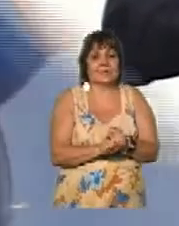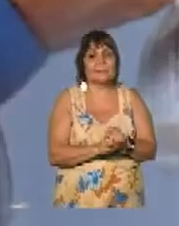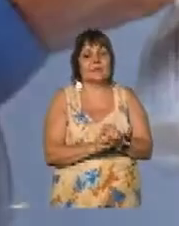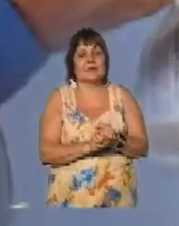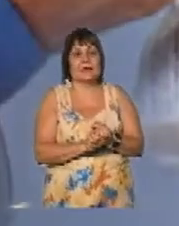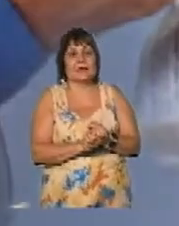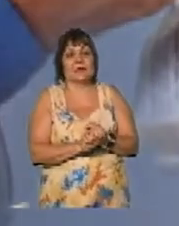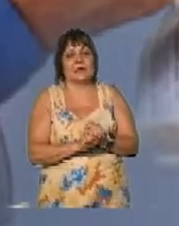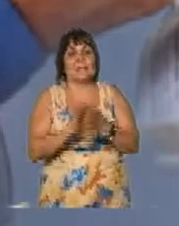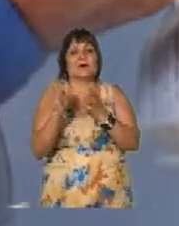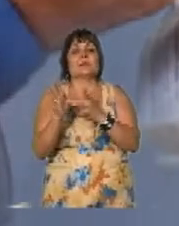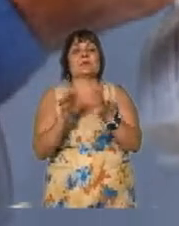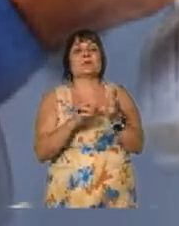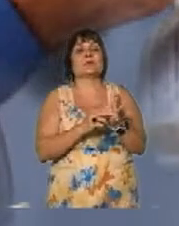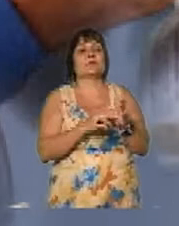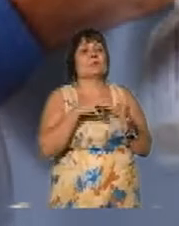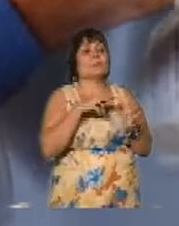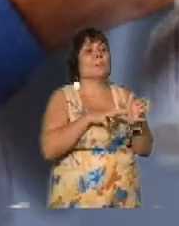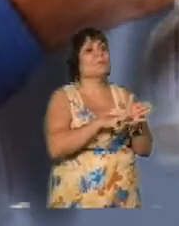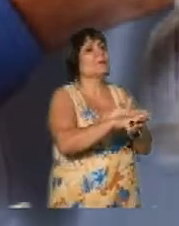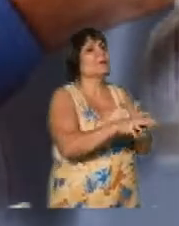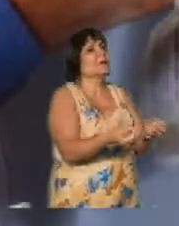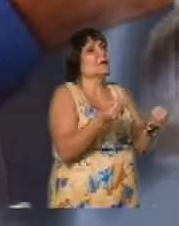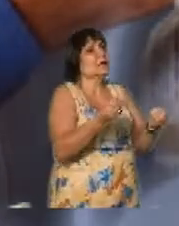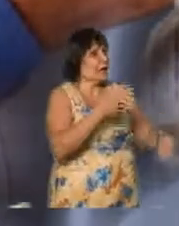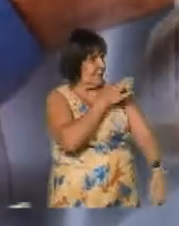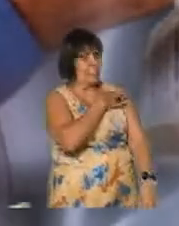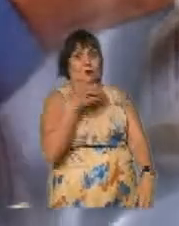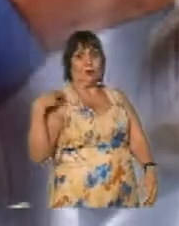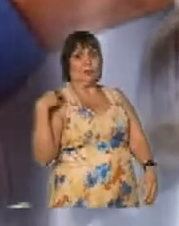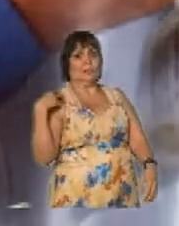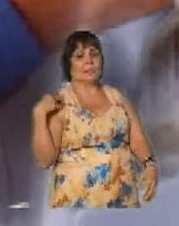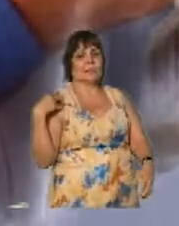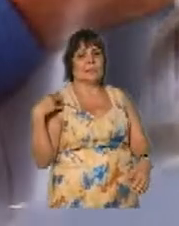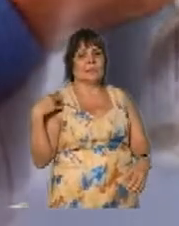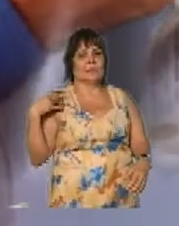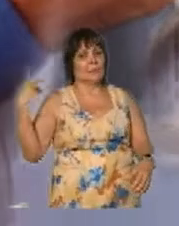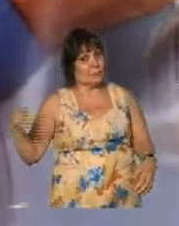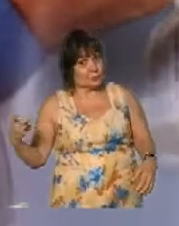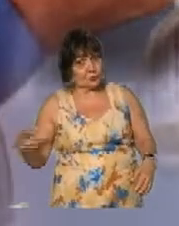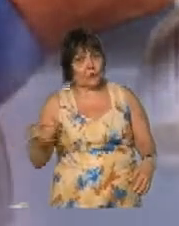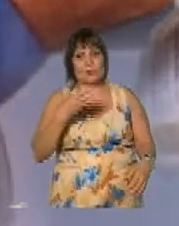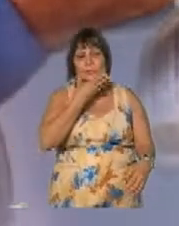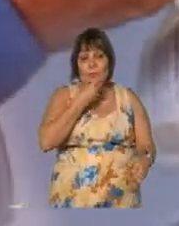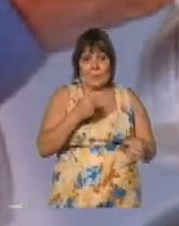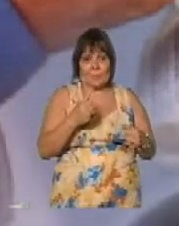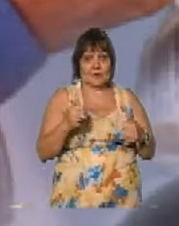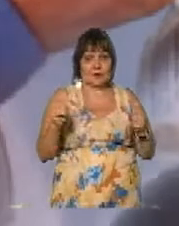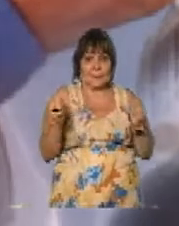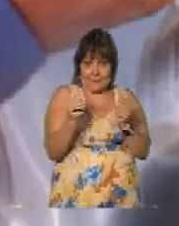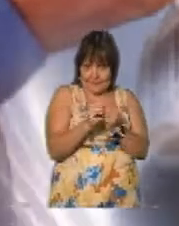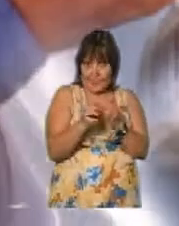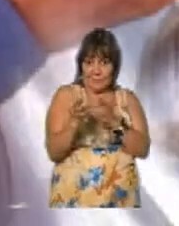45, 48, diz a palavra: Jesus disse: quem me tocou? Como todos negassem, Pedro, com seus companheiros, disse: